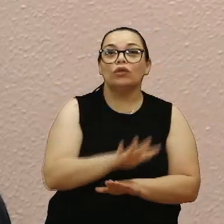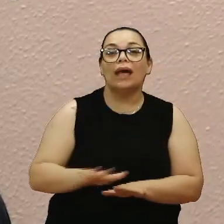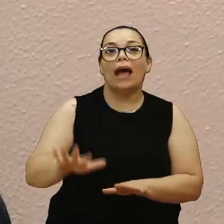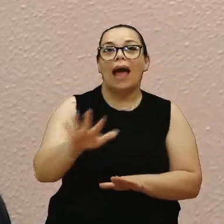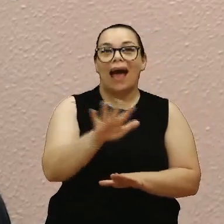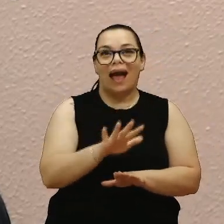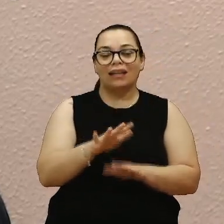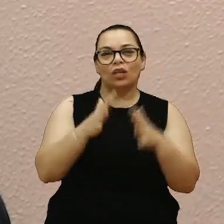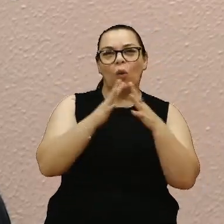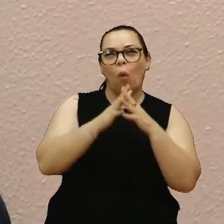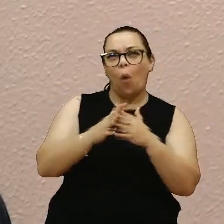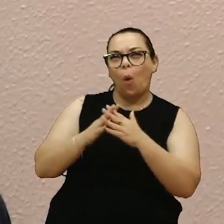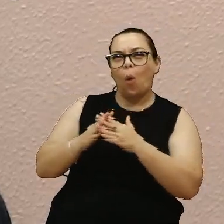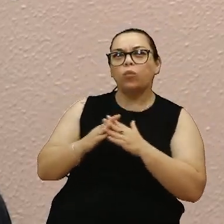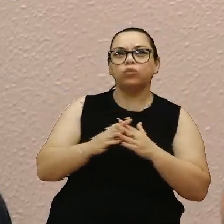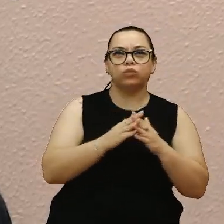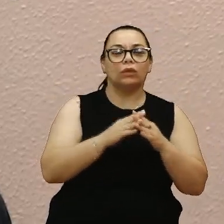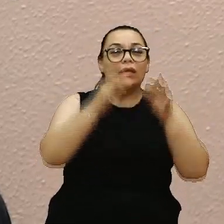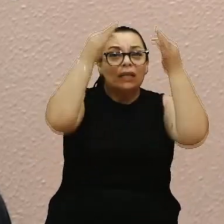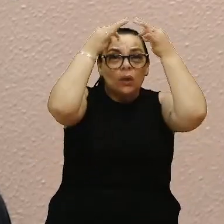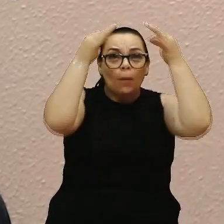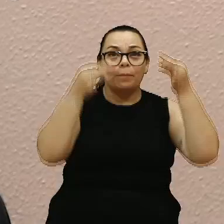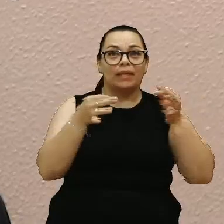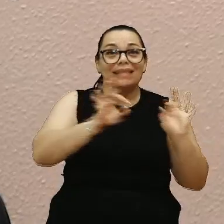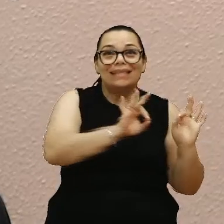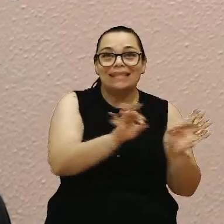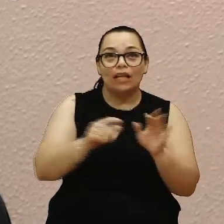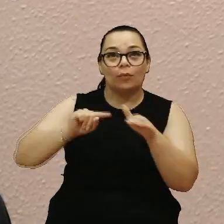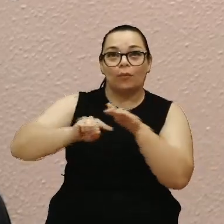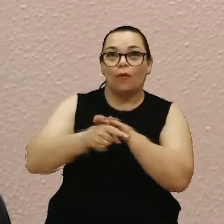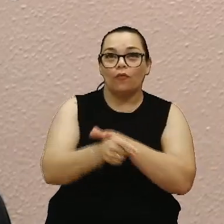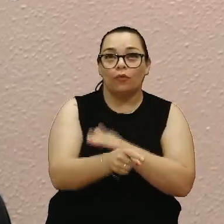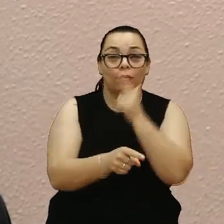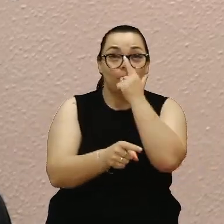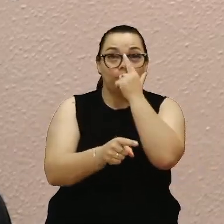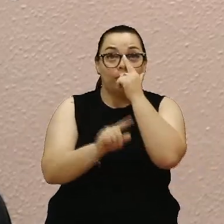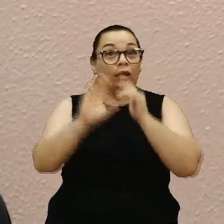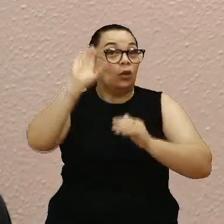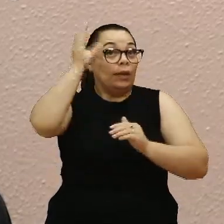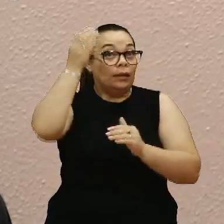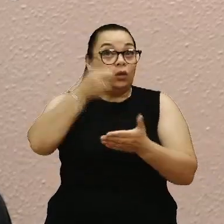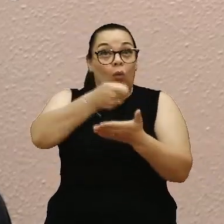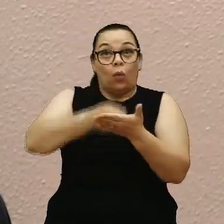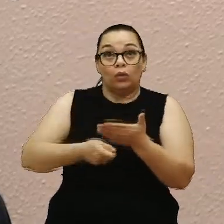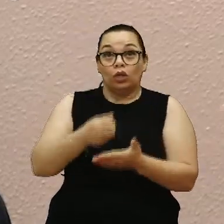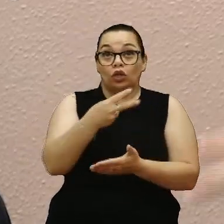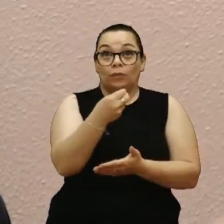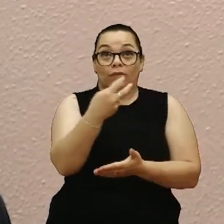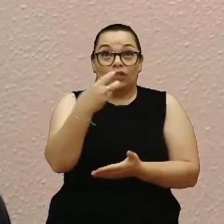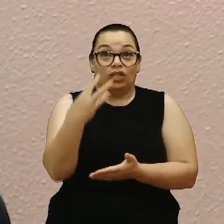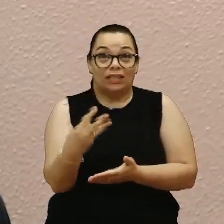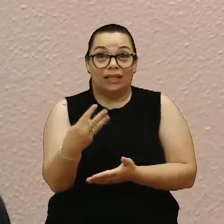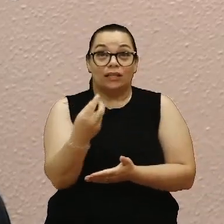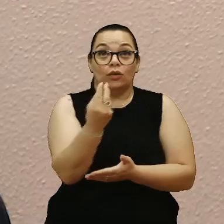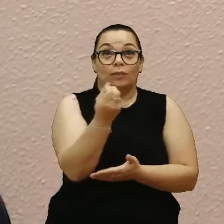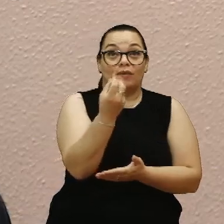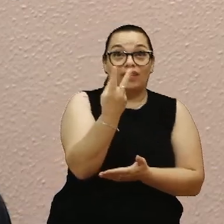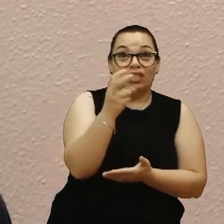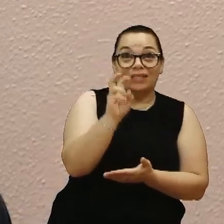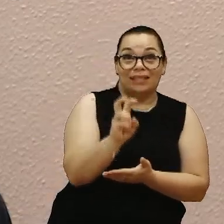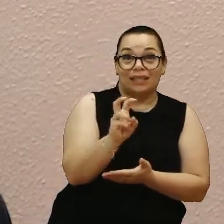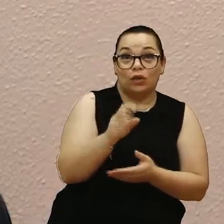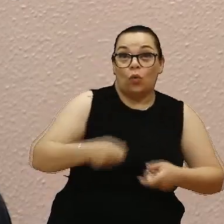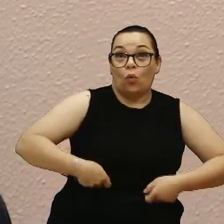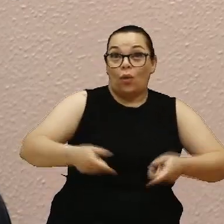tão complexa, né, que precisa ser compreendida de forma mais aprofundada. Então, foi realizado um concurso em 2023 e um em 2025. Foi gasto